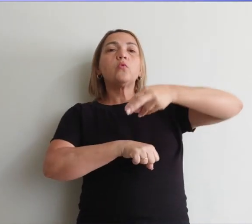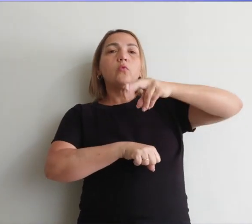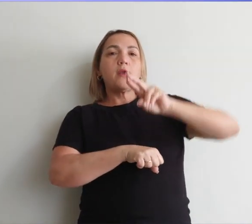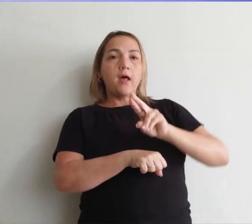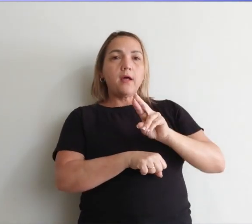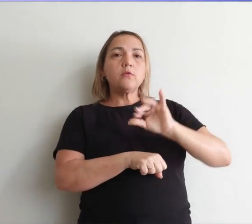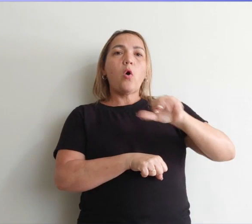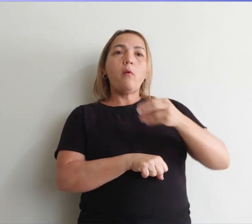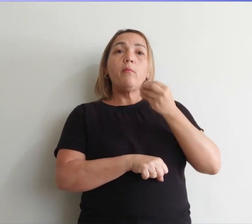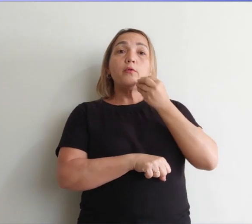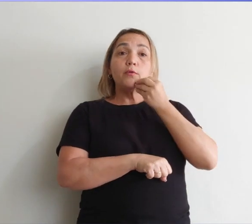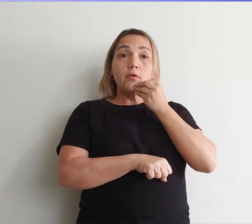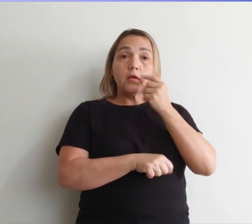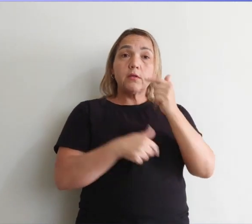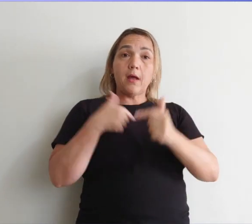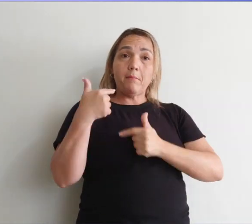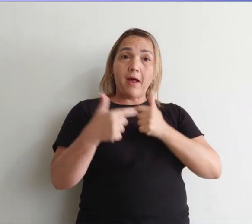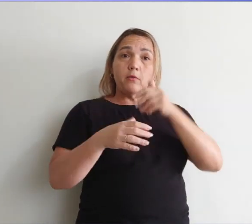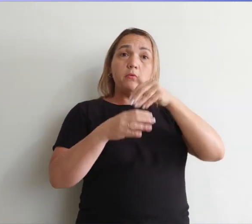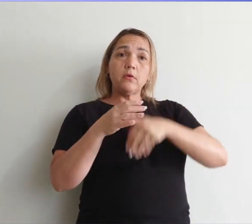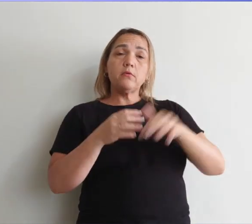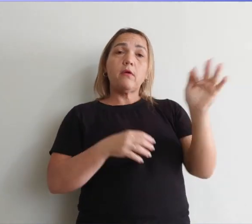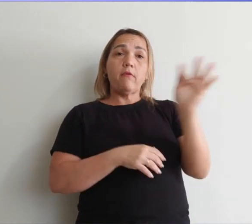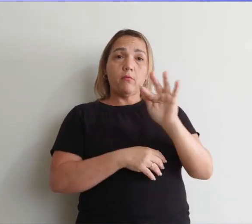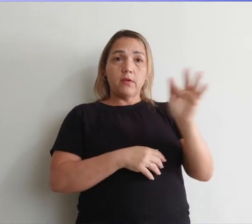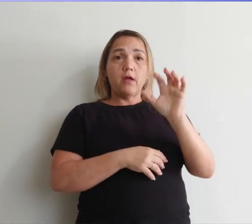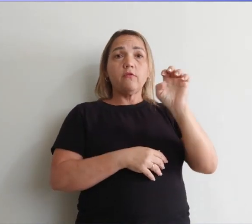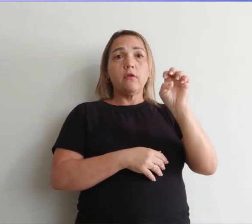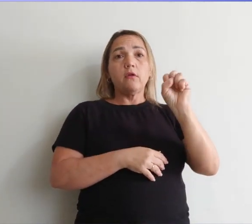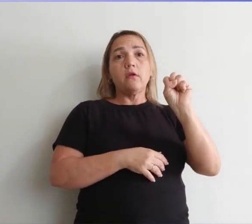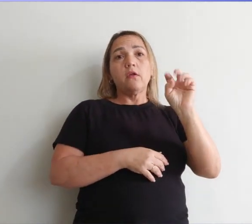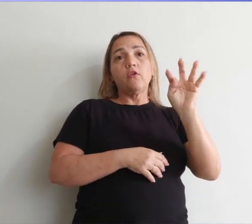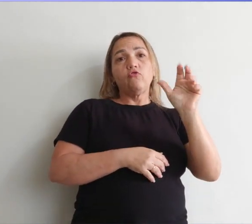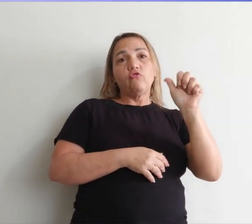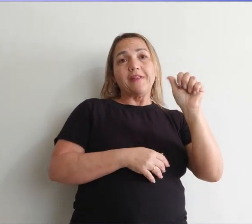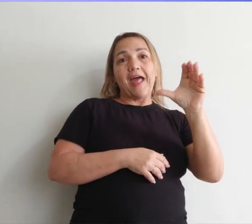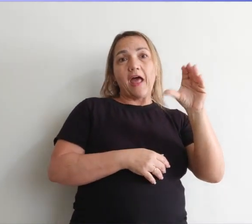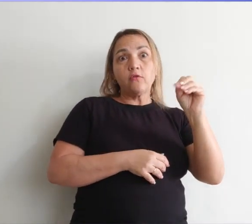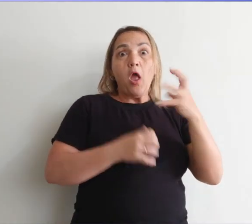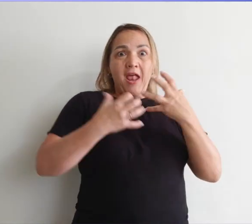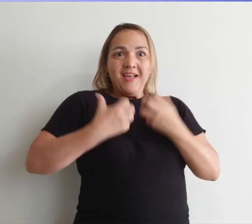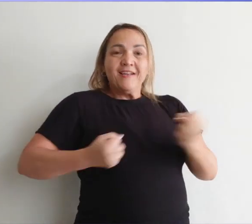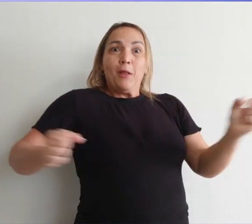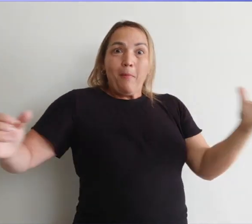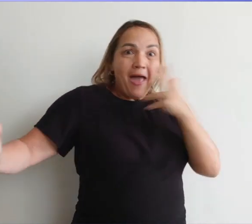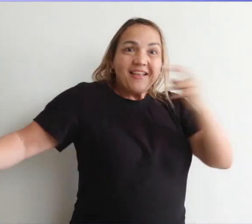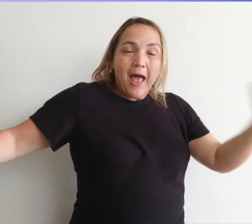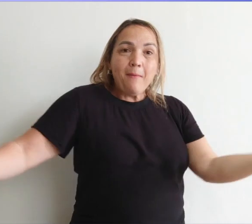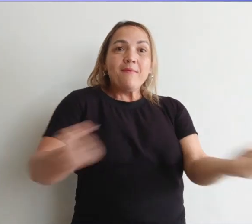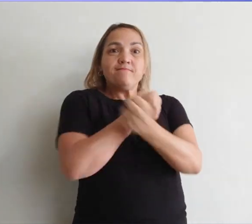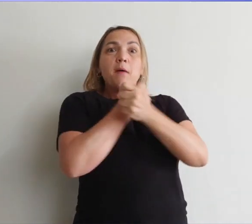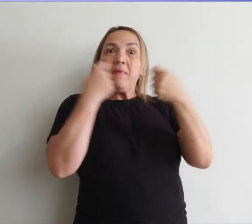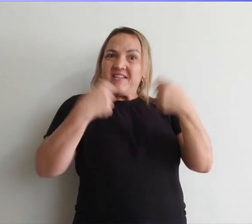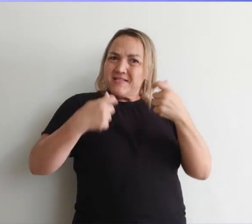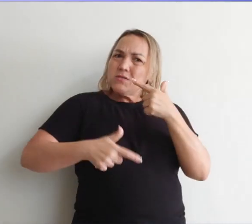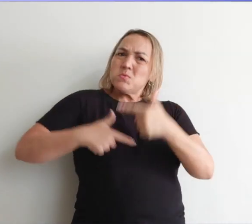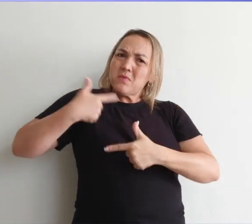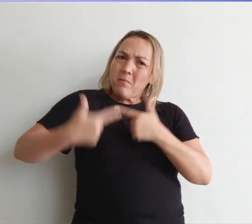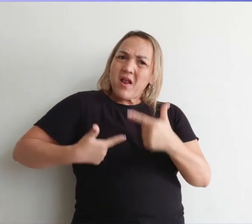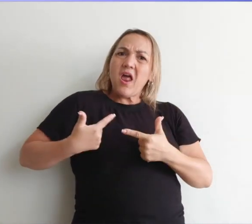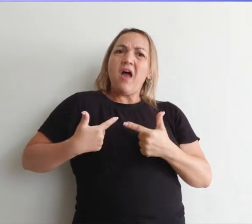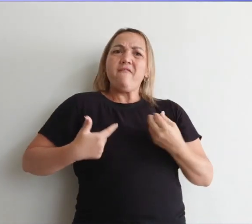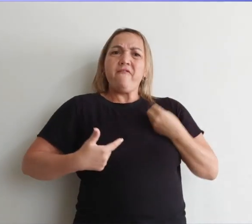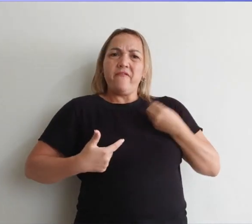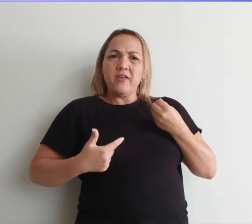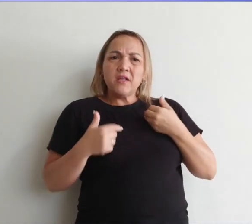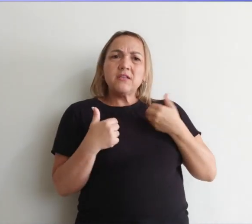ter um emprego na Estácio de Sá, faculdade. E aí eu abracei, foi naquele momento, falei, não, tem que fazer alguma coisa, tem que, né,